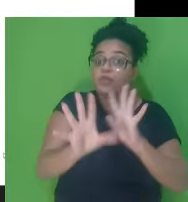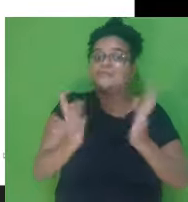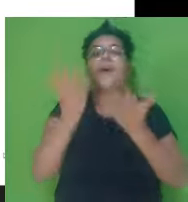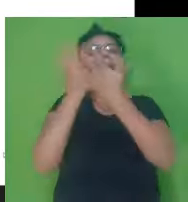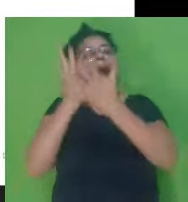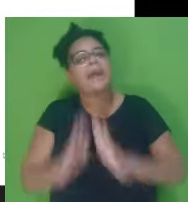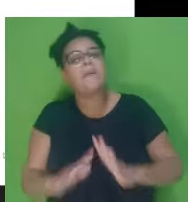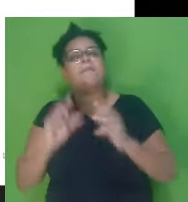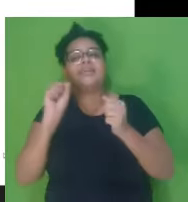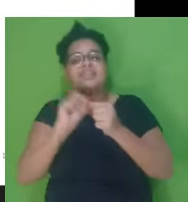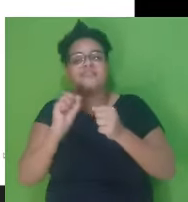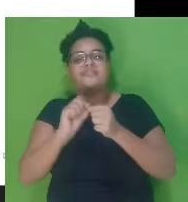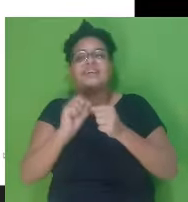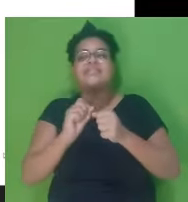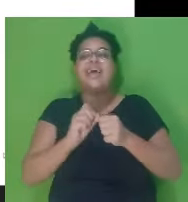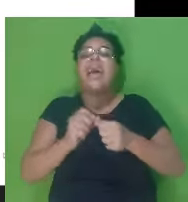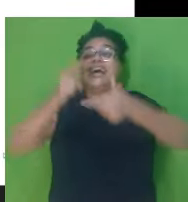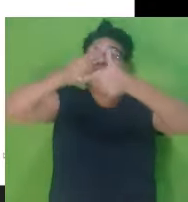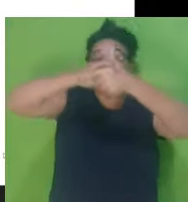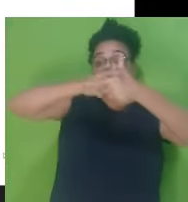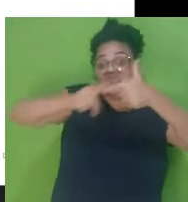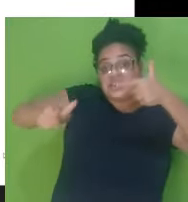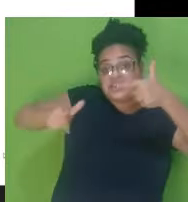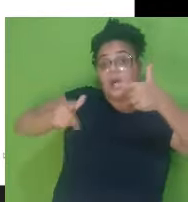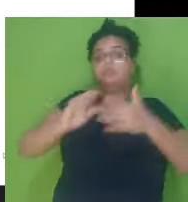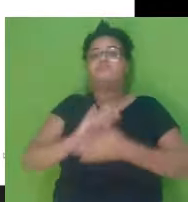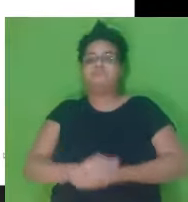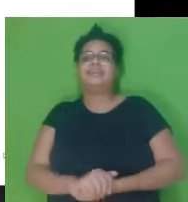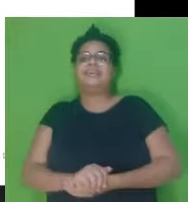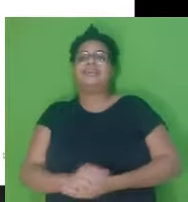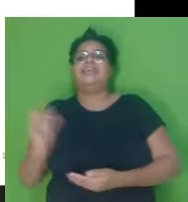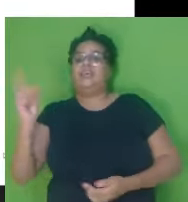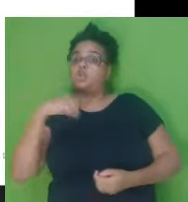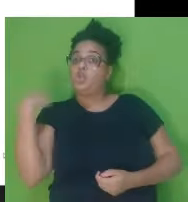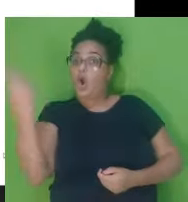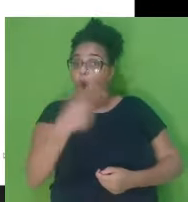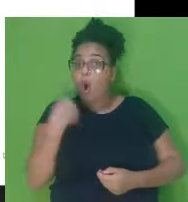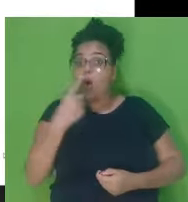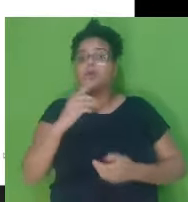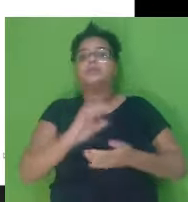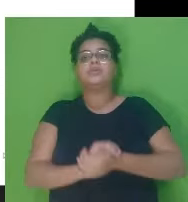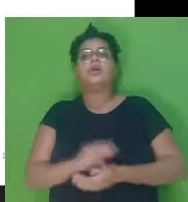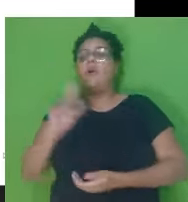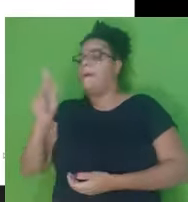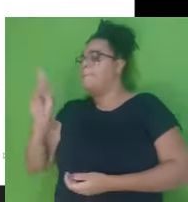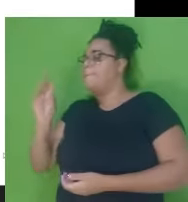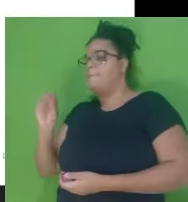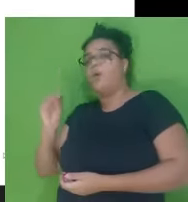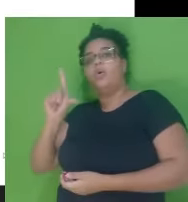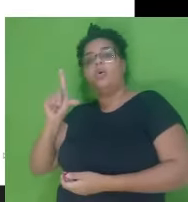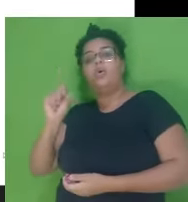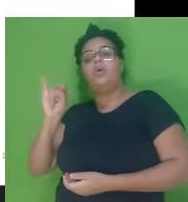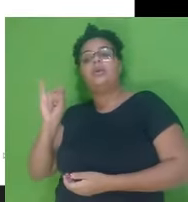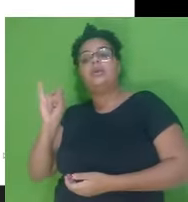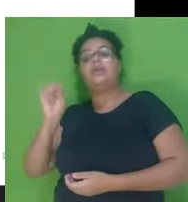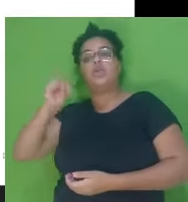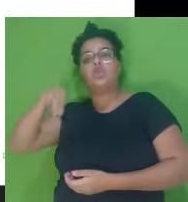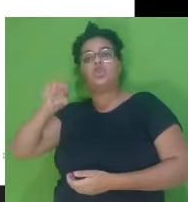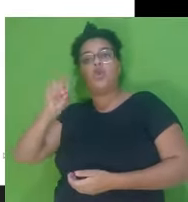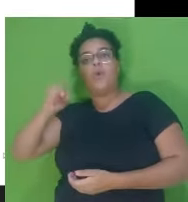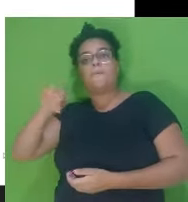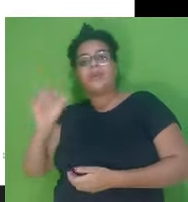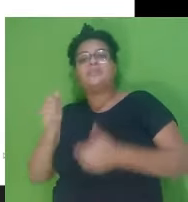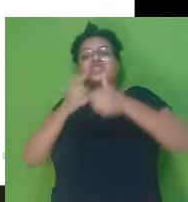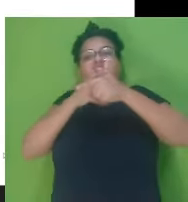Pronto, terminei de fazer a divisão. E aí a gente conclui que o polinômio